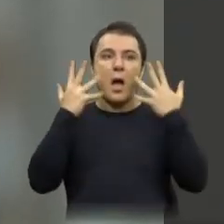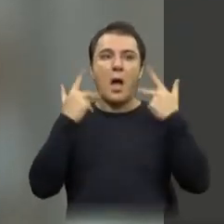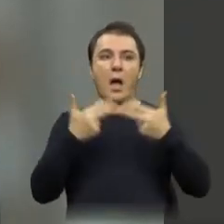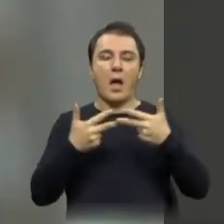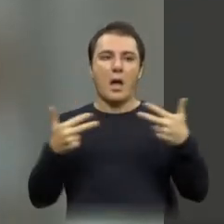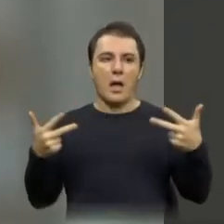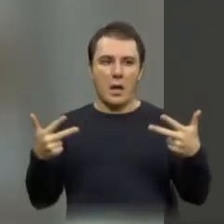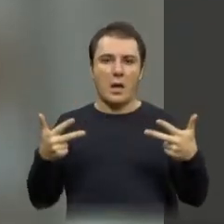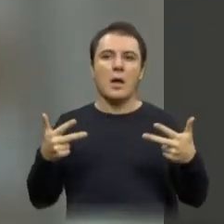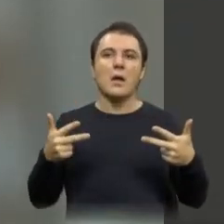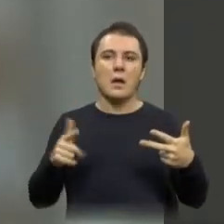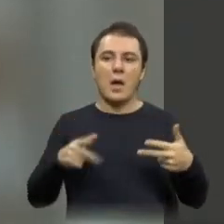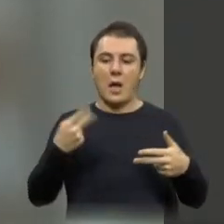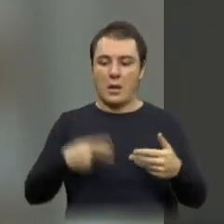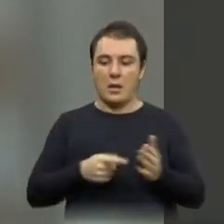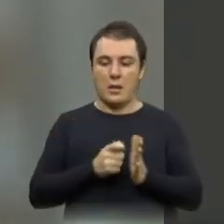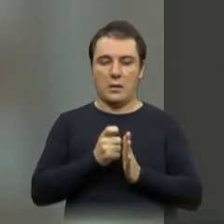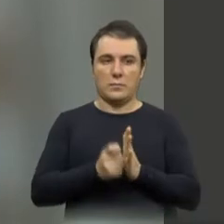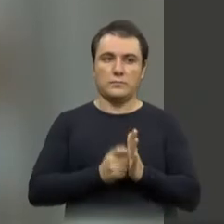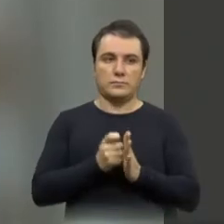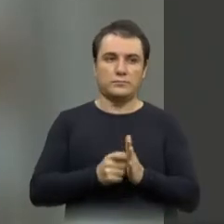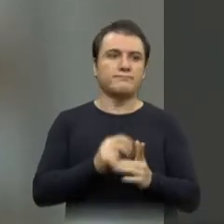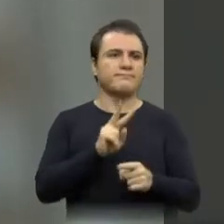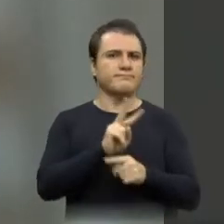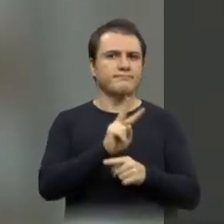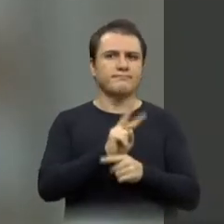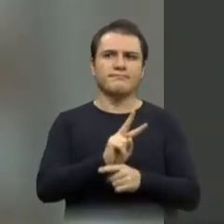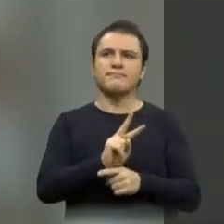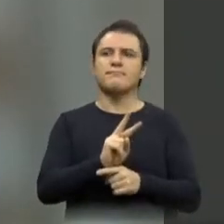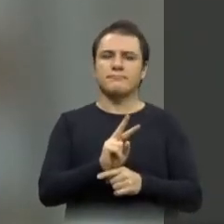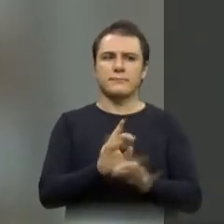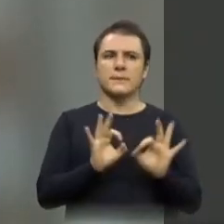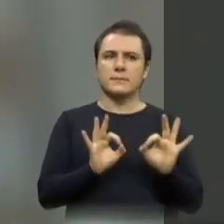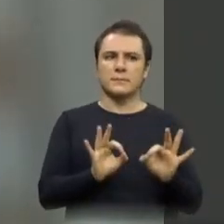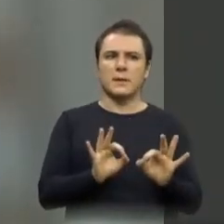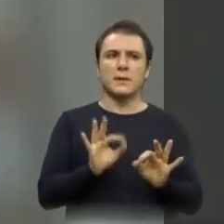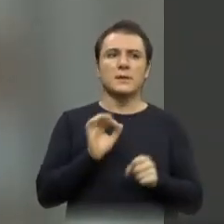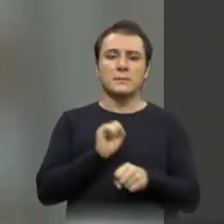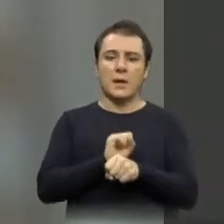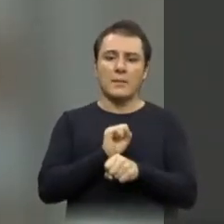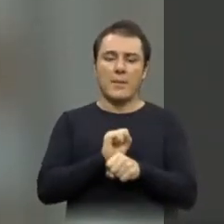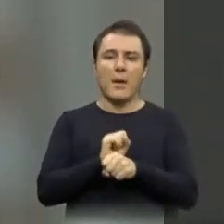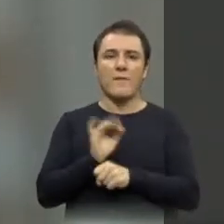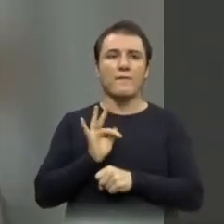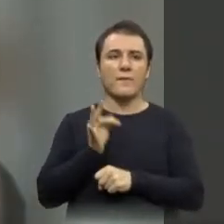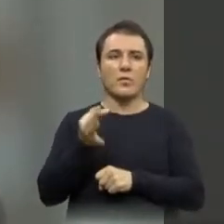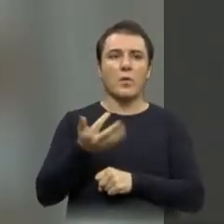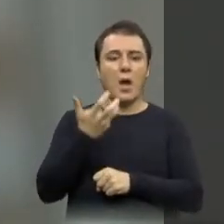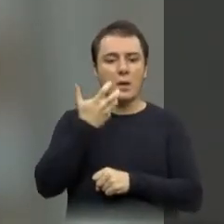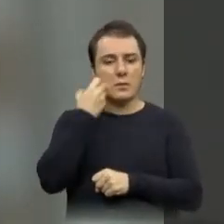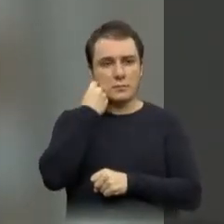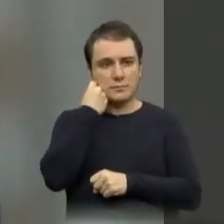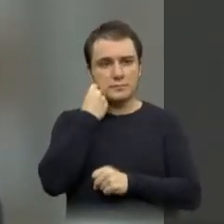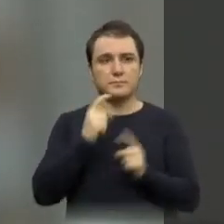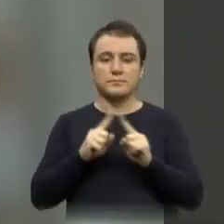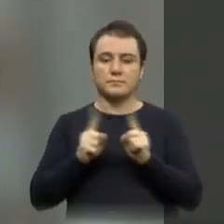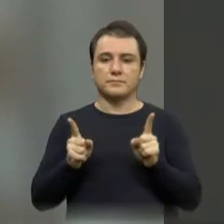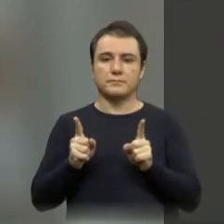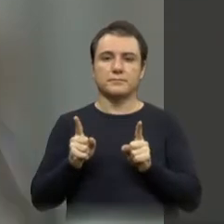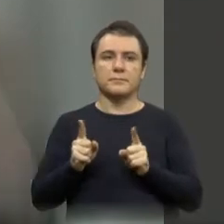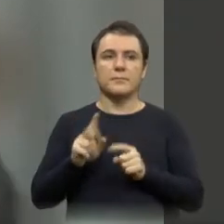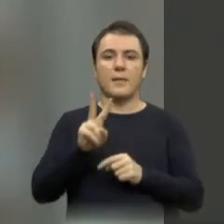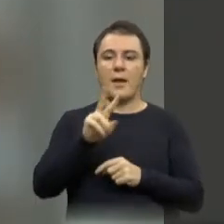no bem-estar animal aqui de Araraquara, sendo muito bem cuidados e serão encaminhados para adoção responsável. Então, o cabo